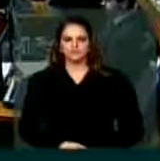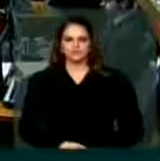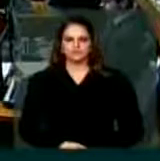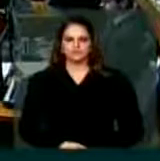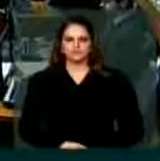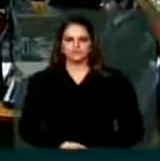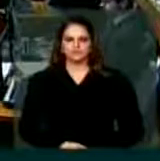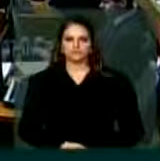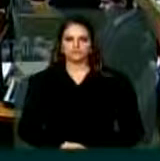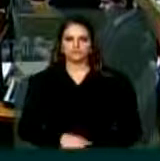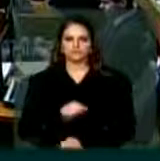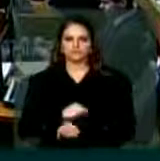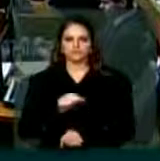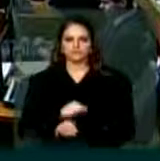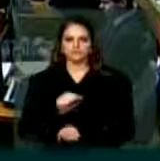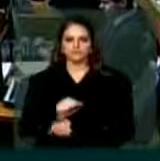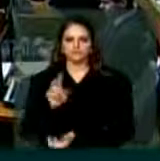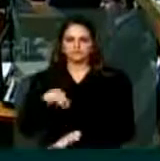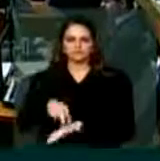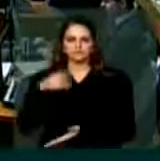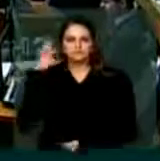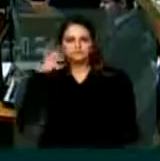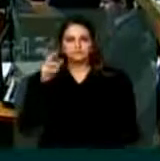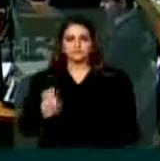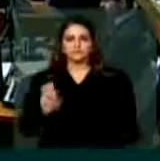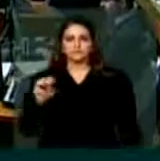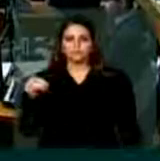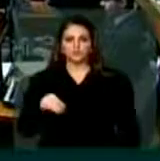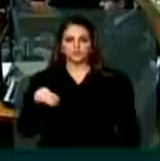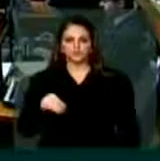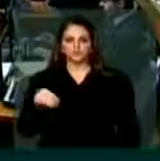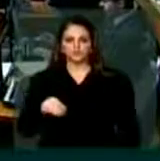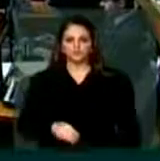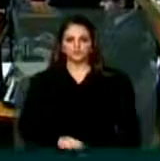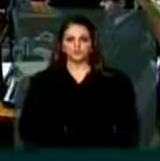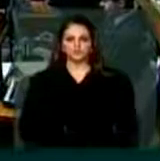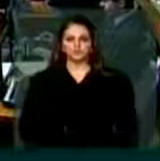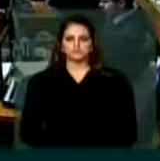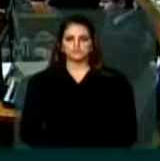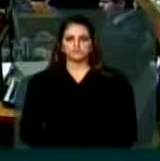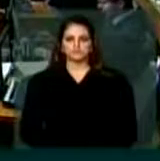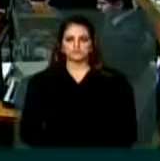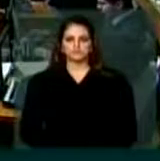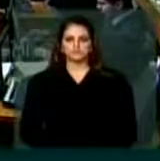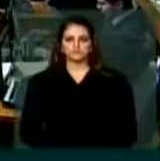está ali, eu sei disso. Luiz Carlos Raule, o senhor tem 5 minutos. Hein? Alô? Sem prorrogação.